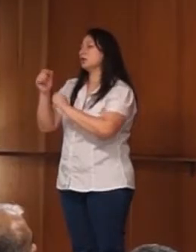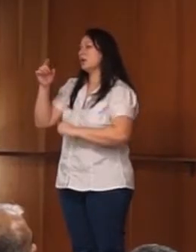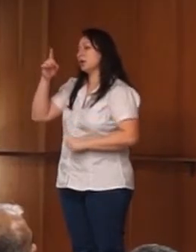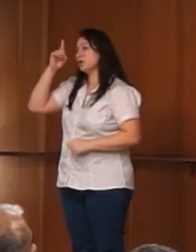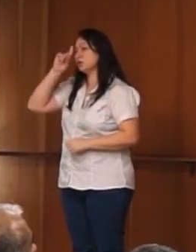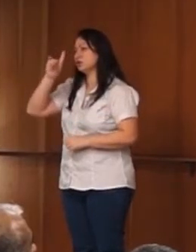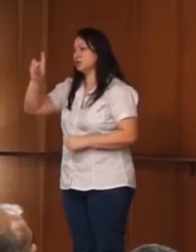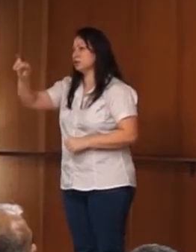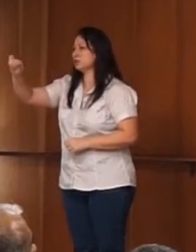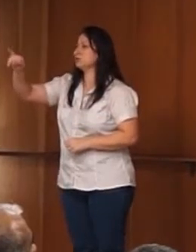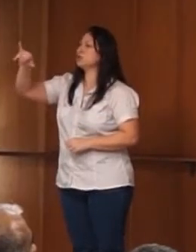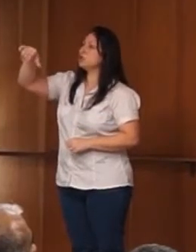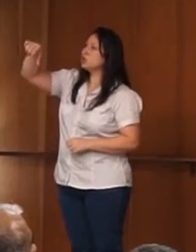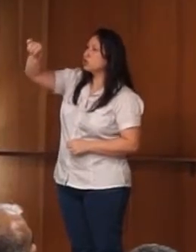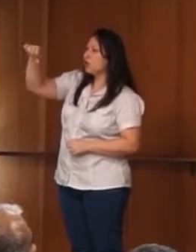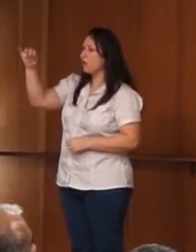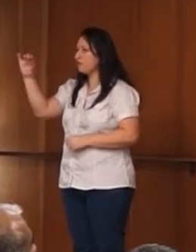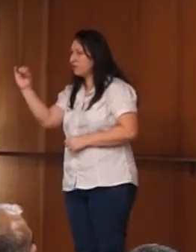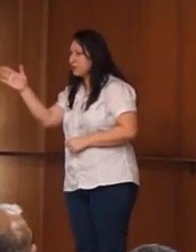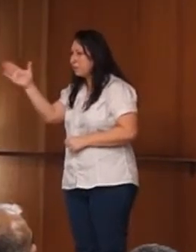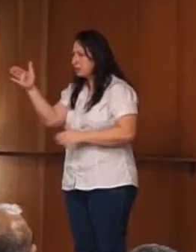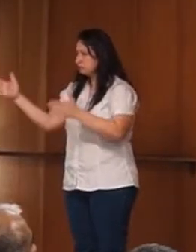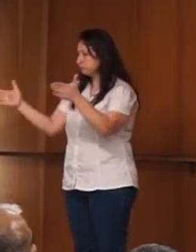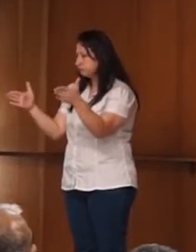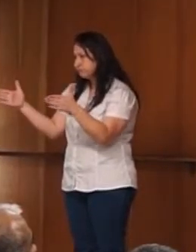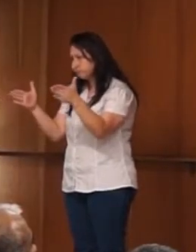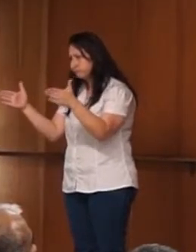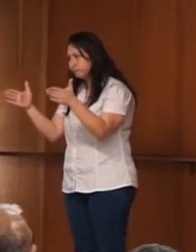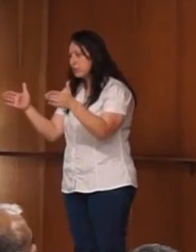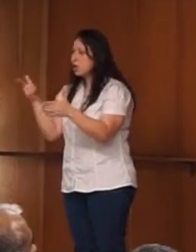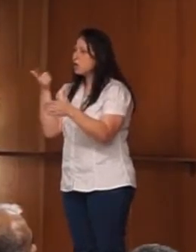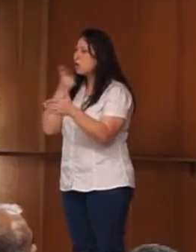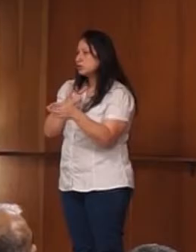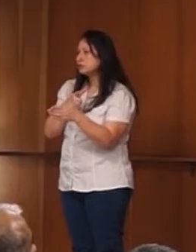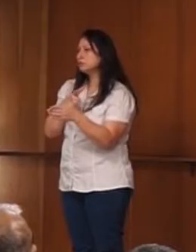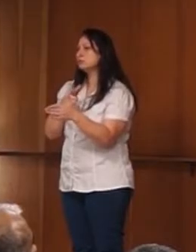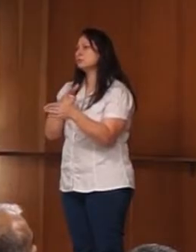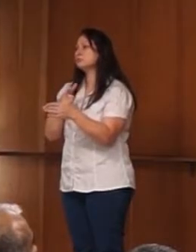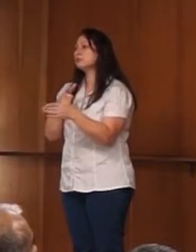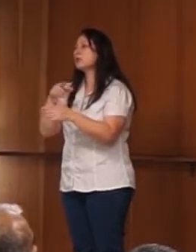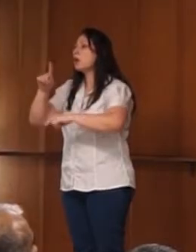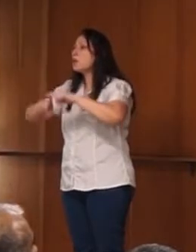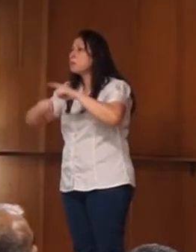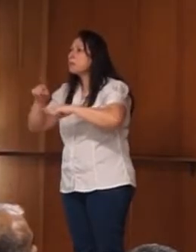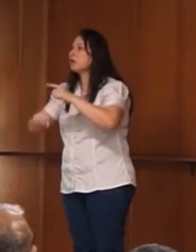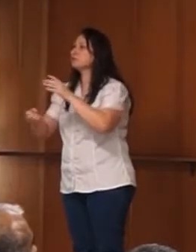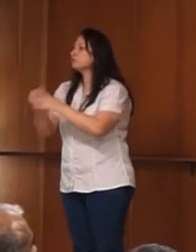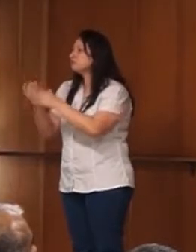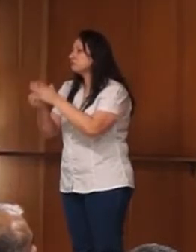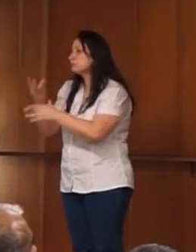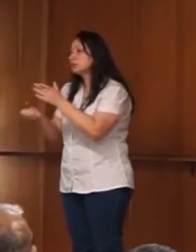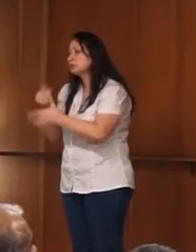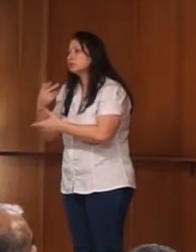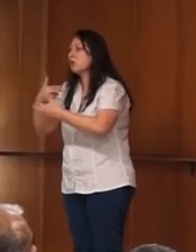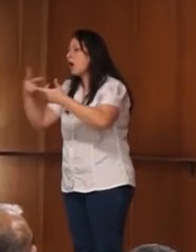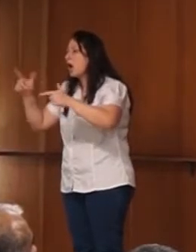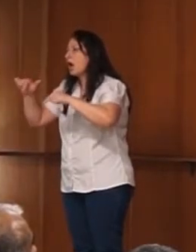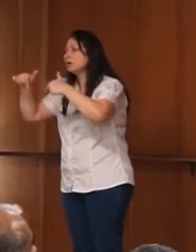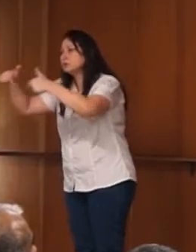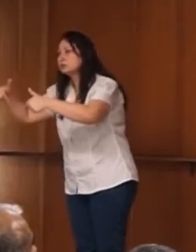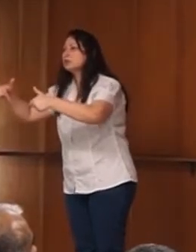resultado desse trabalho. E o importante é que a gente possa alocar recursos para justamente atuar